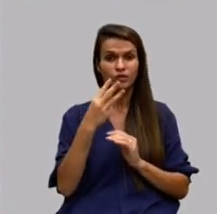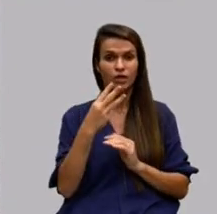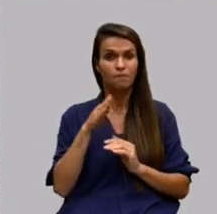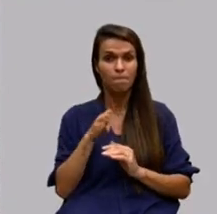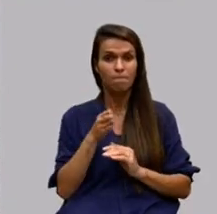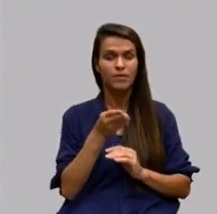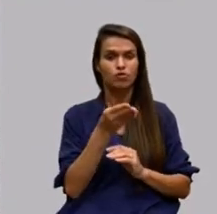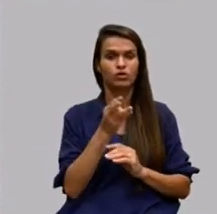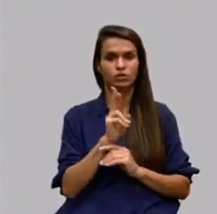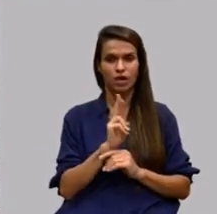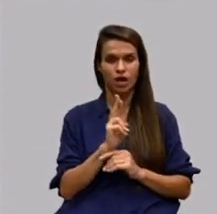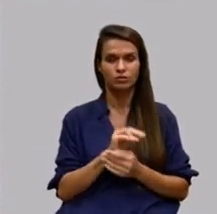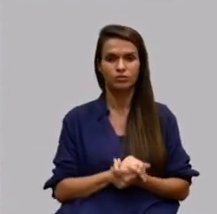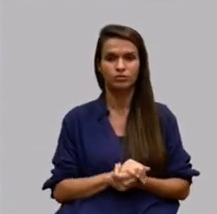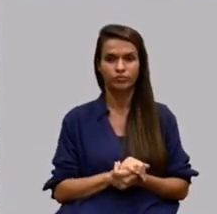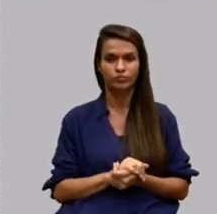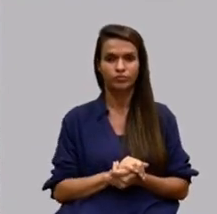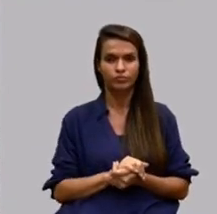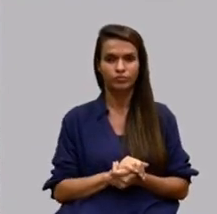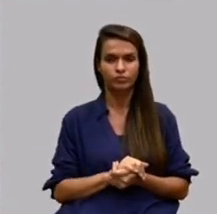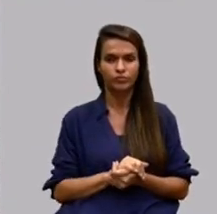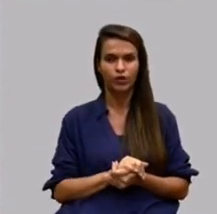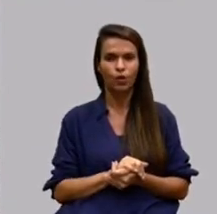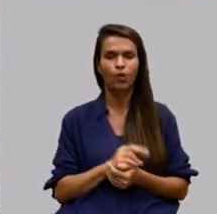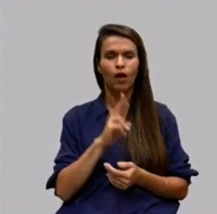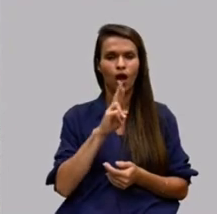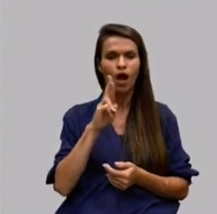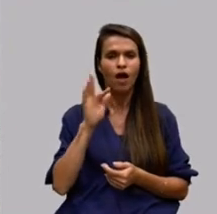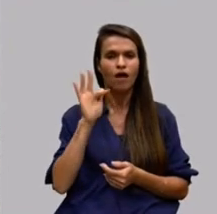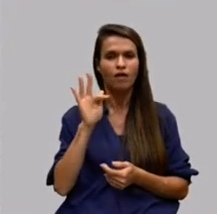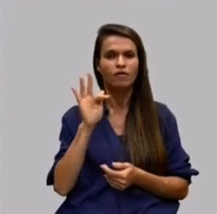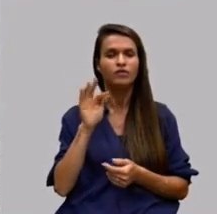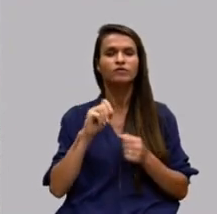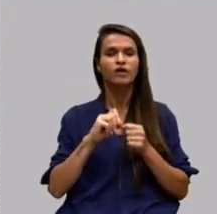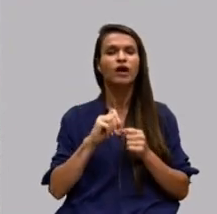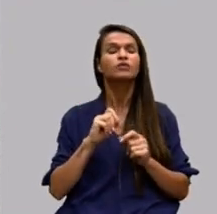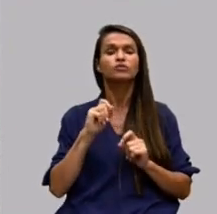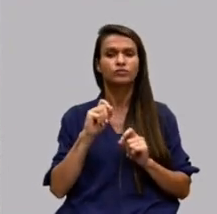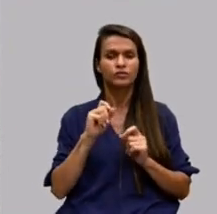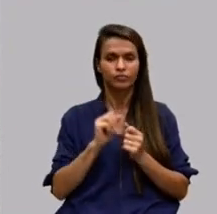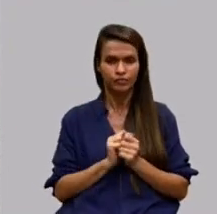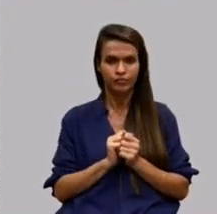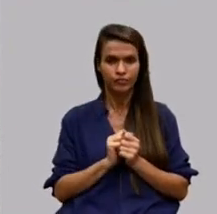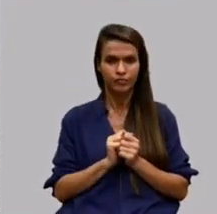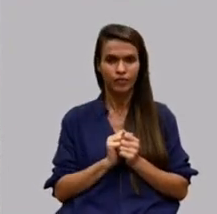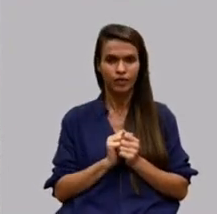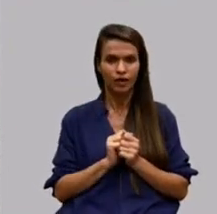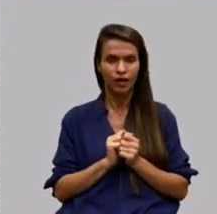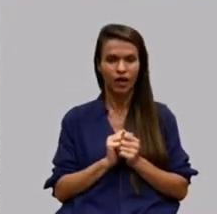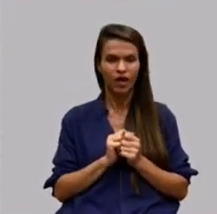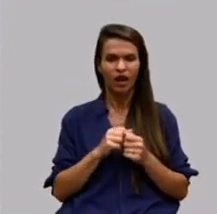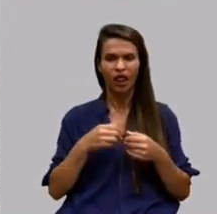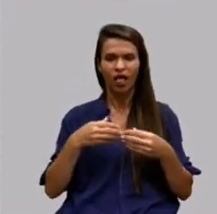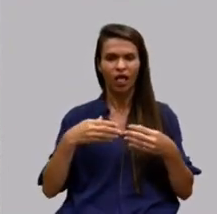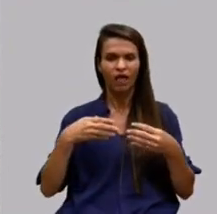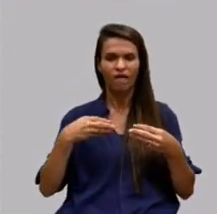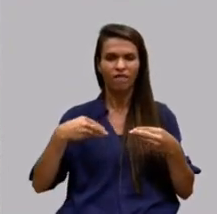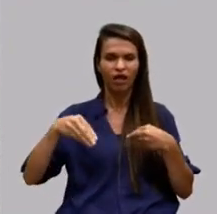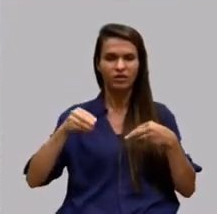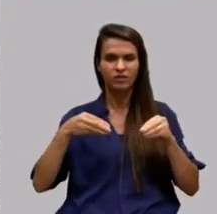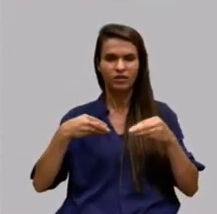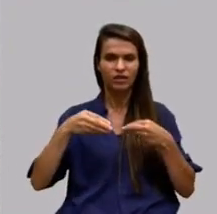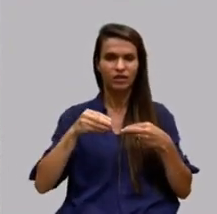bilhões de reais. Sabe o que o regime de recuperação fiscal faz? Ele amolece, ele facilita a vida do